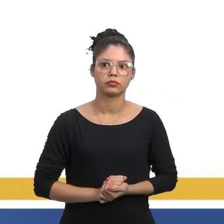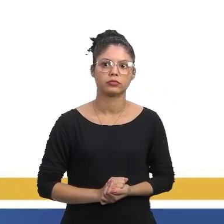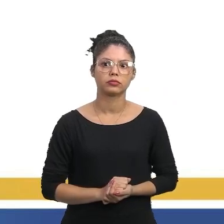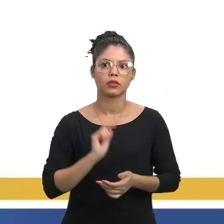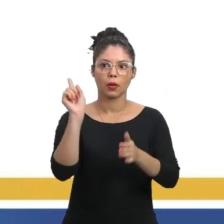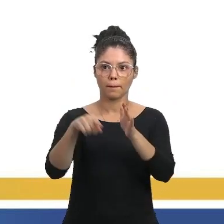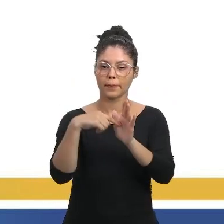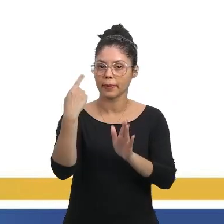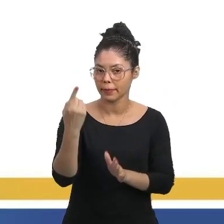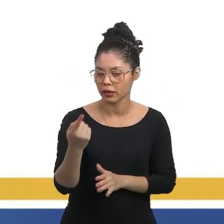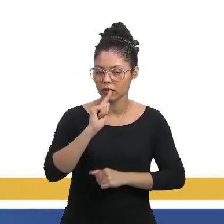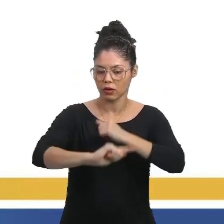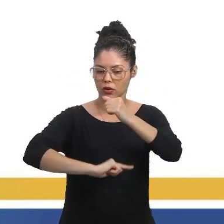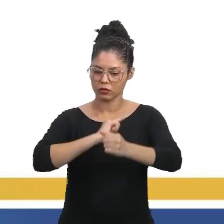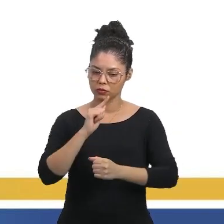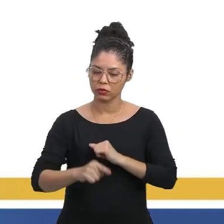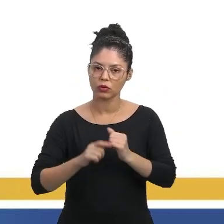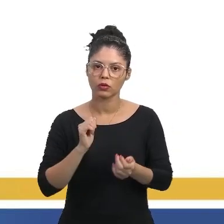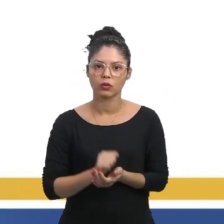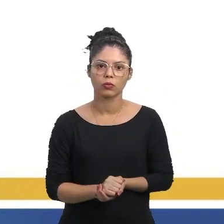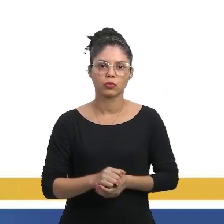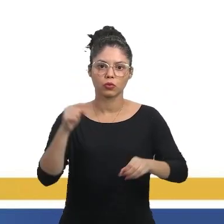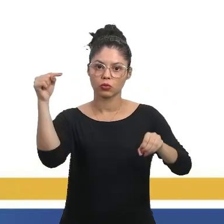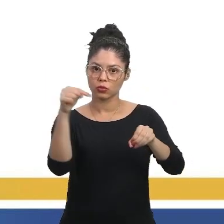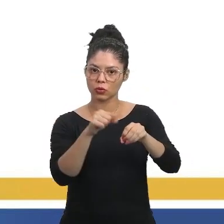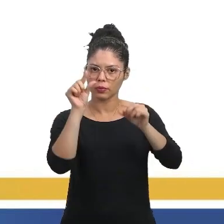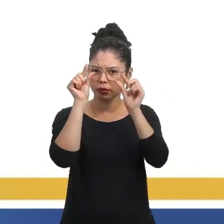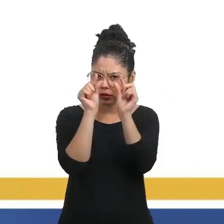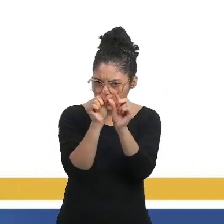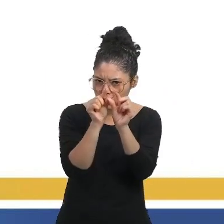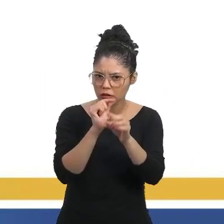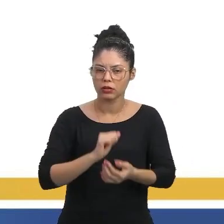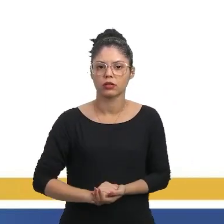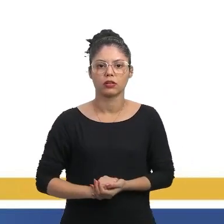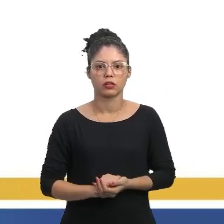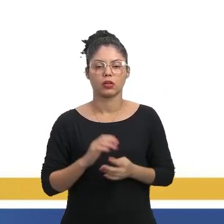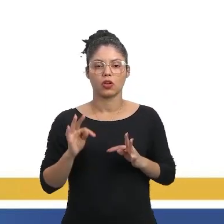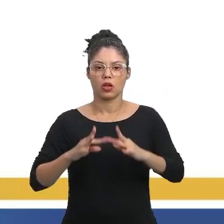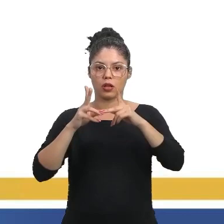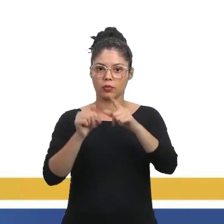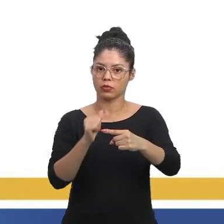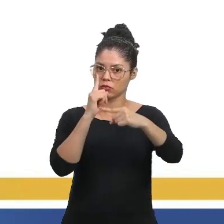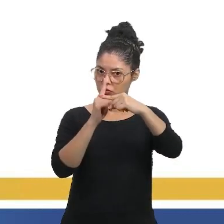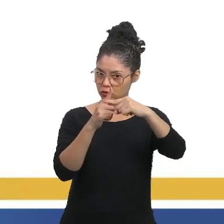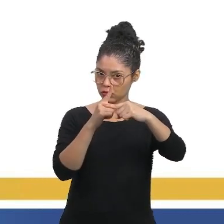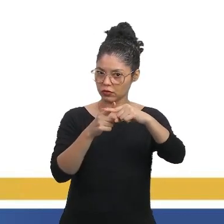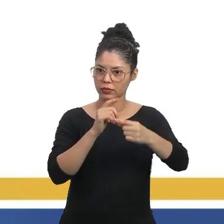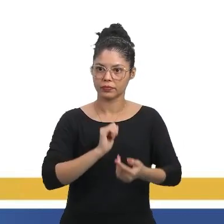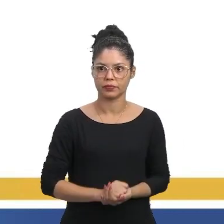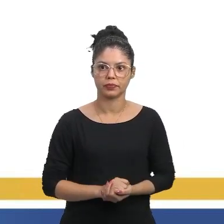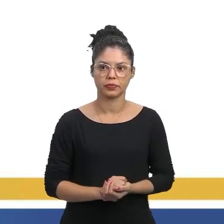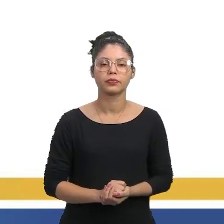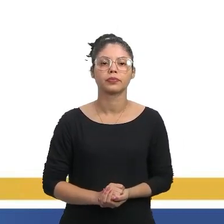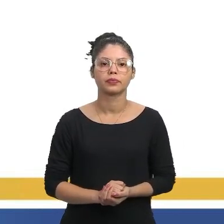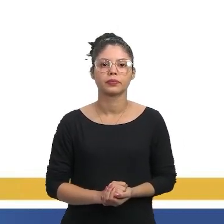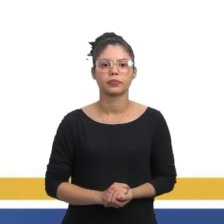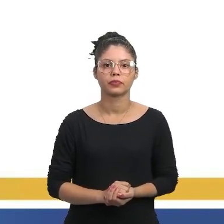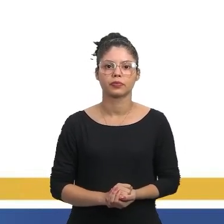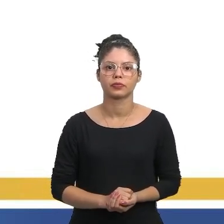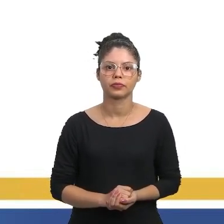O primeiro é que o átomo é constituído por um núcleo muito pequeno, que concentra toda a carga positiva, que são os